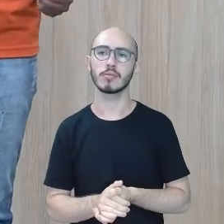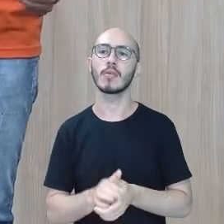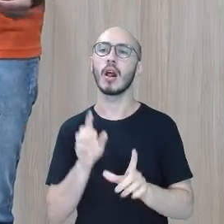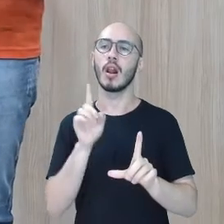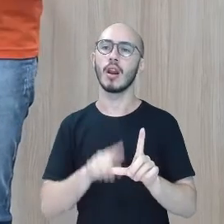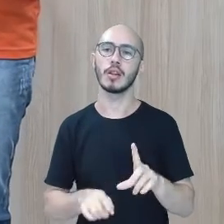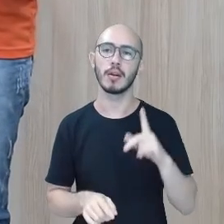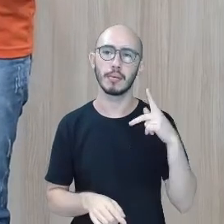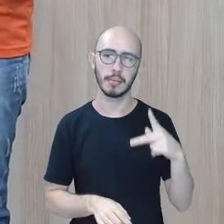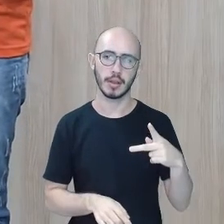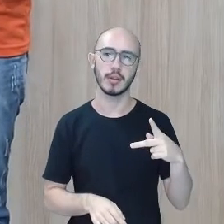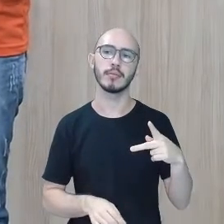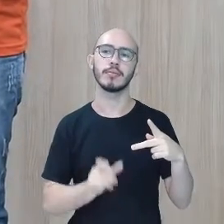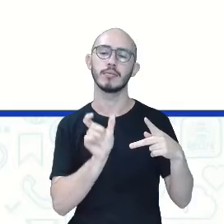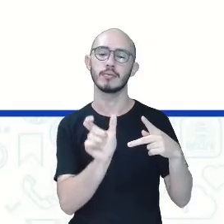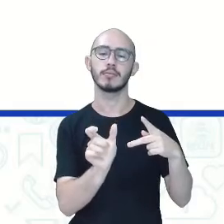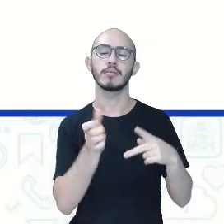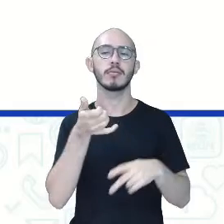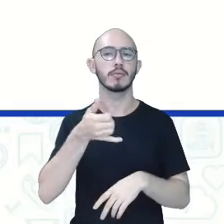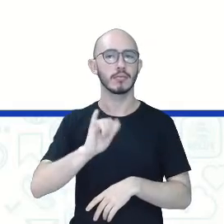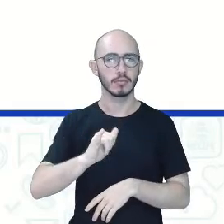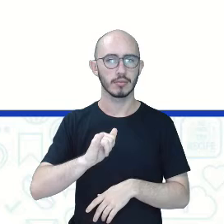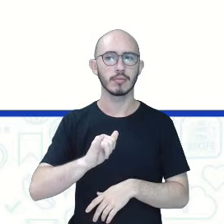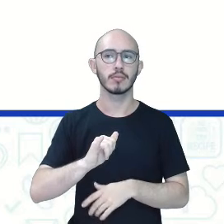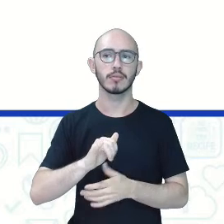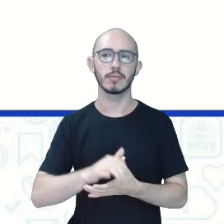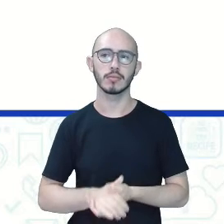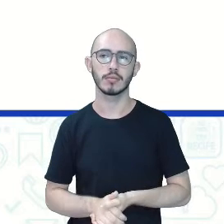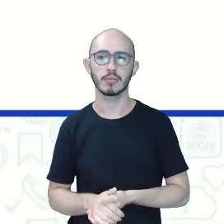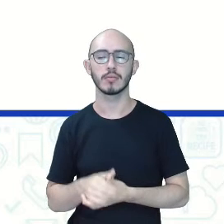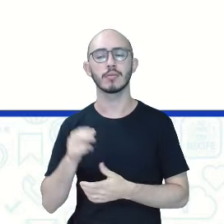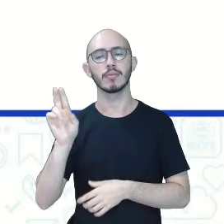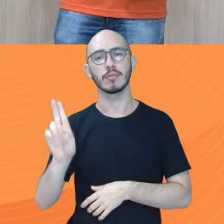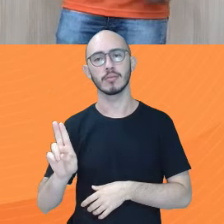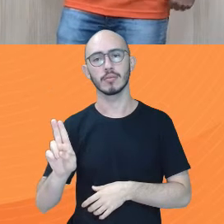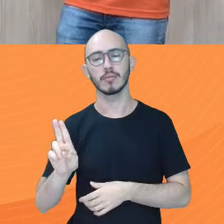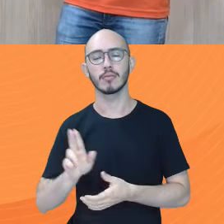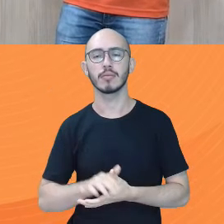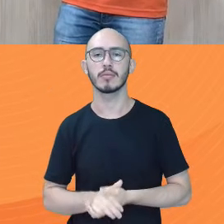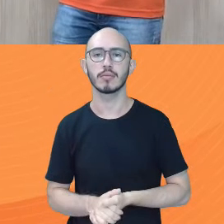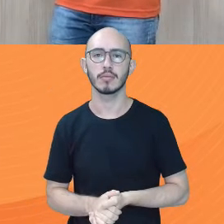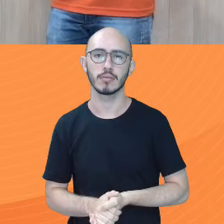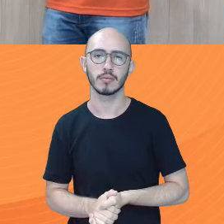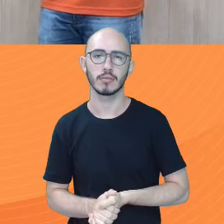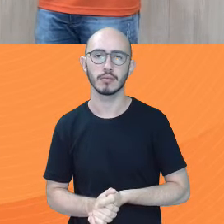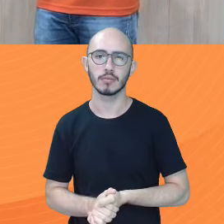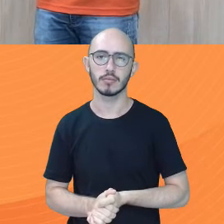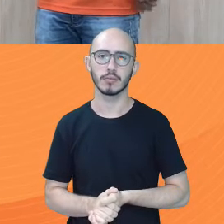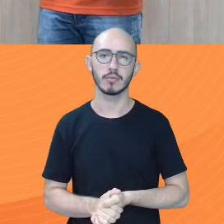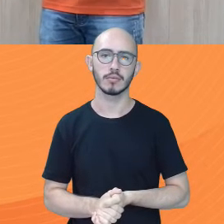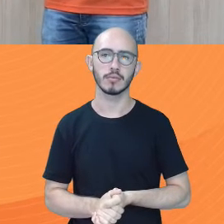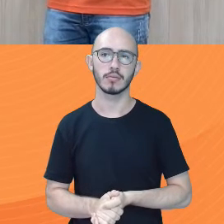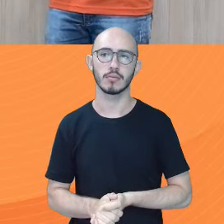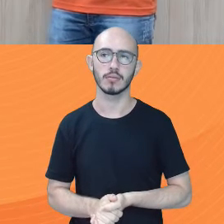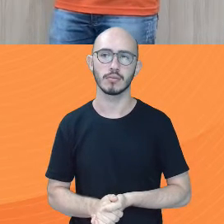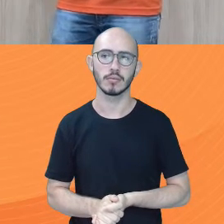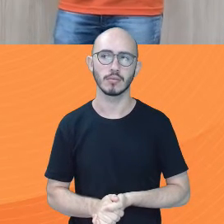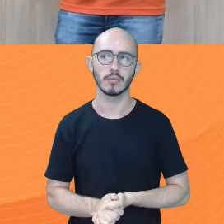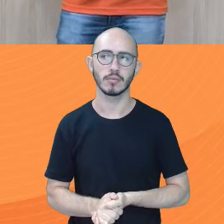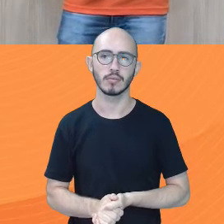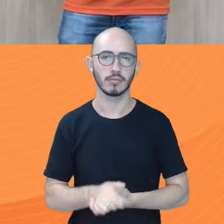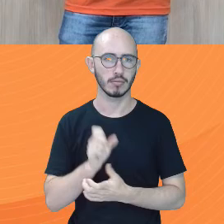literal p, o outro monômio está com a parte literal y e o outro monômio está com a parte literal aí